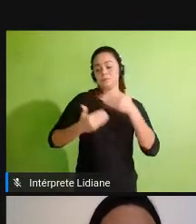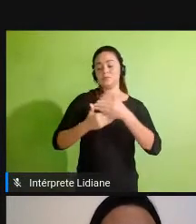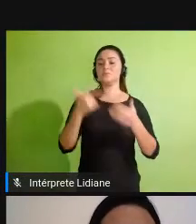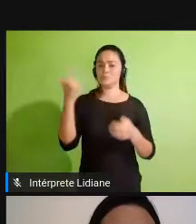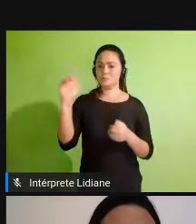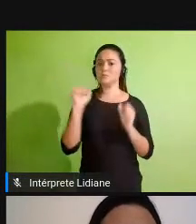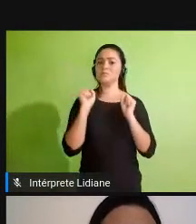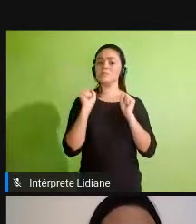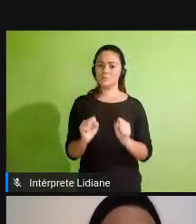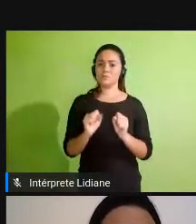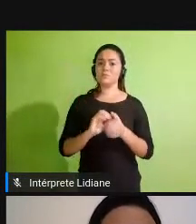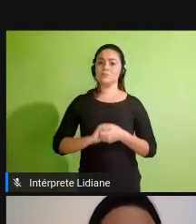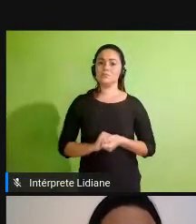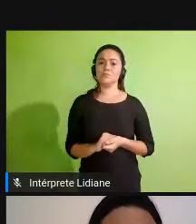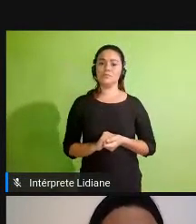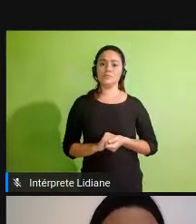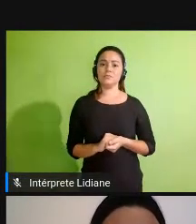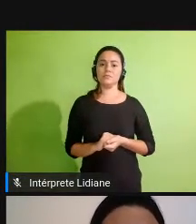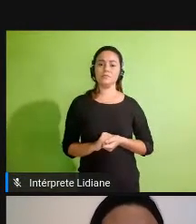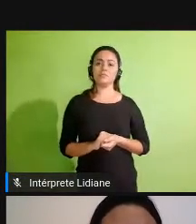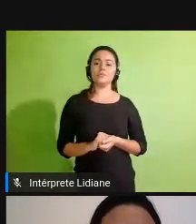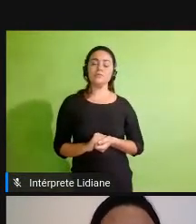Pode passar para o próximo, por favor.